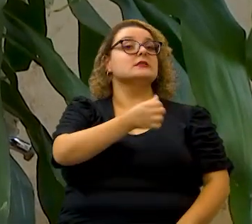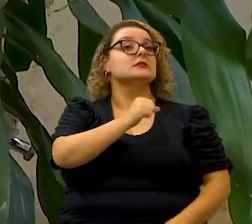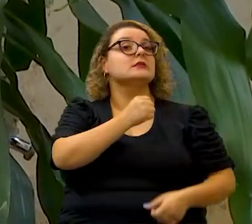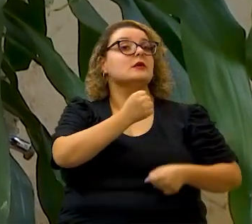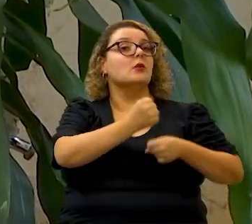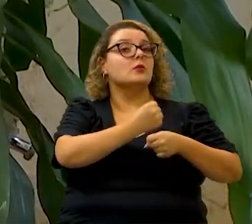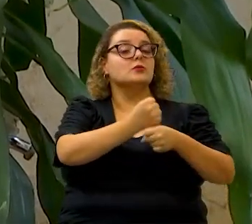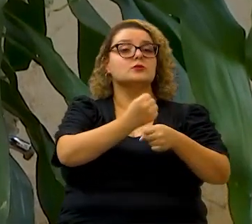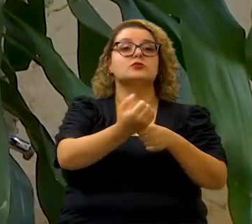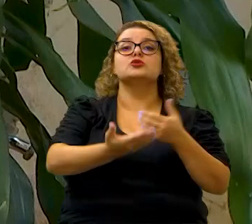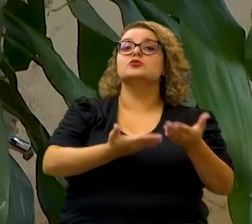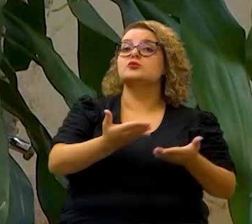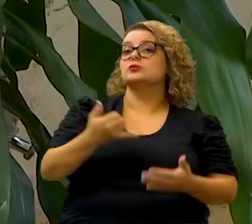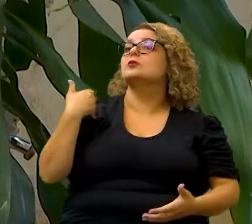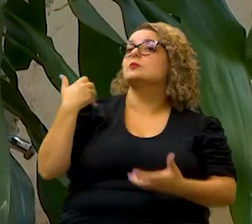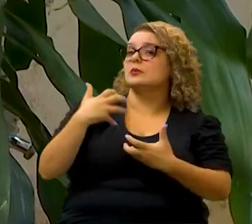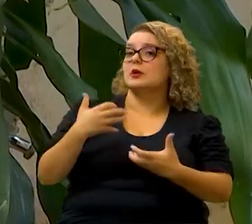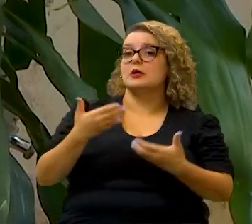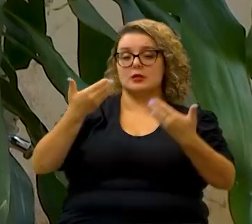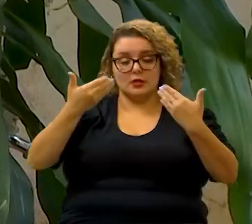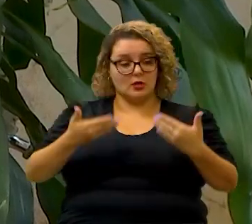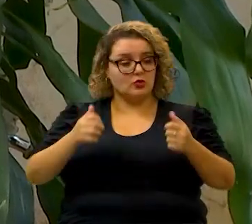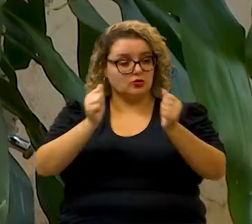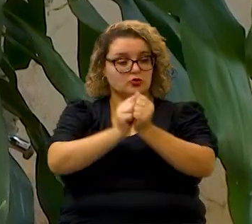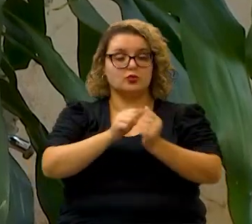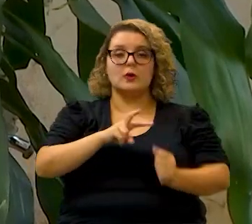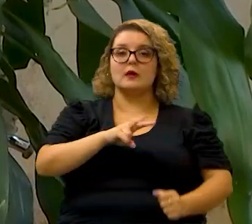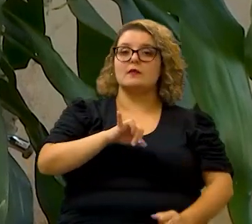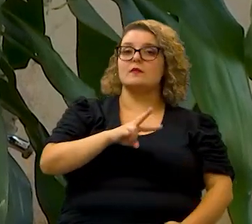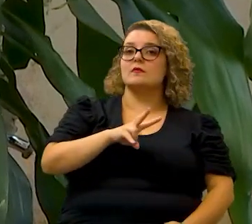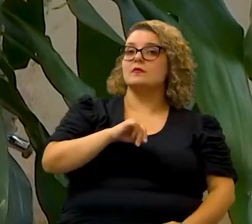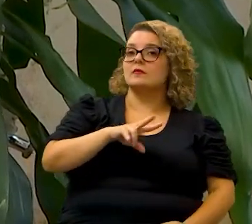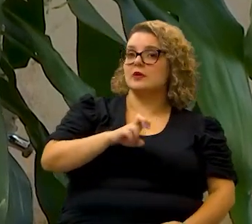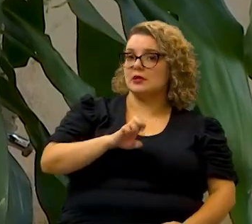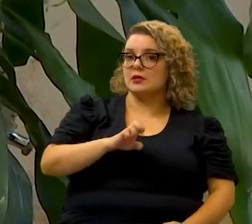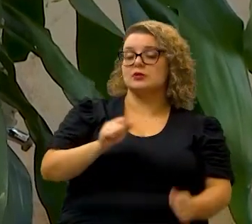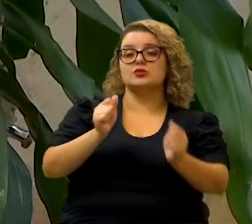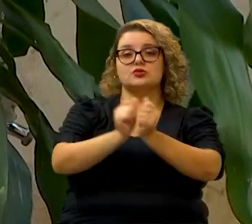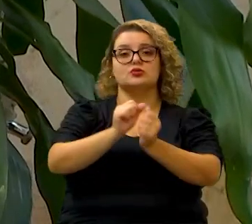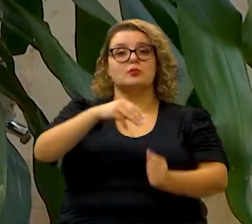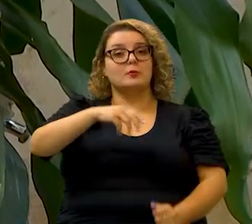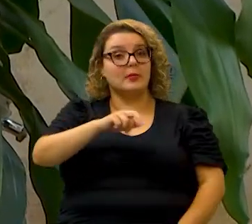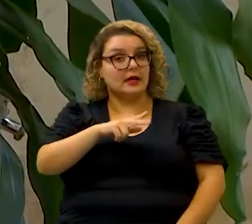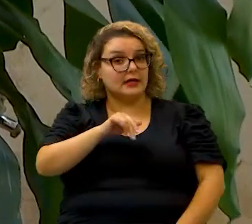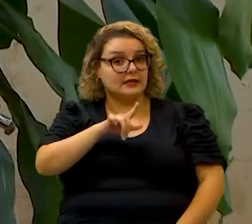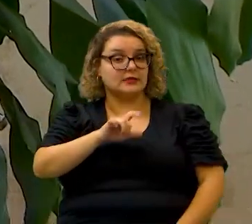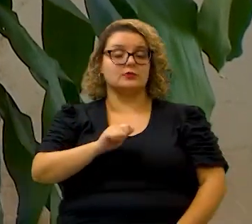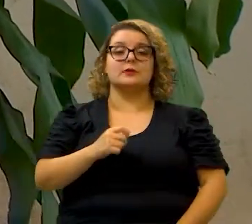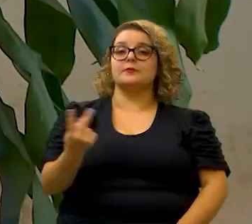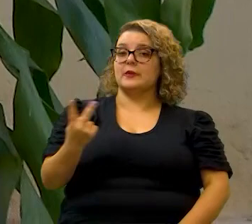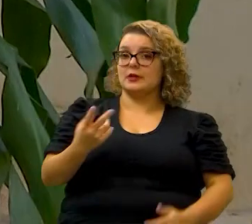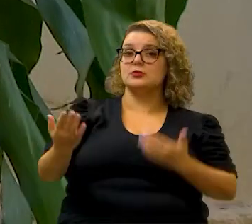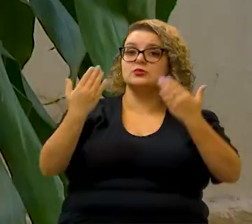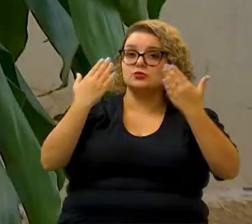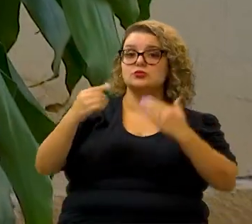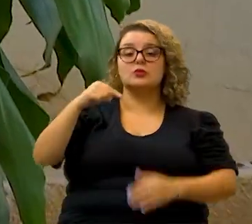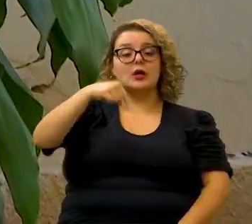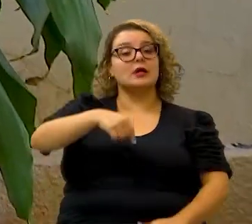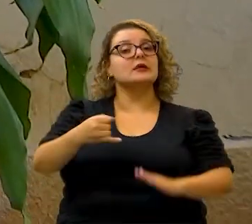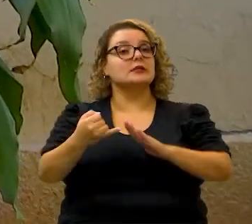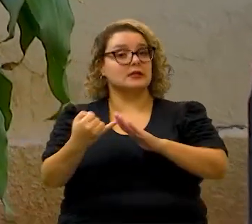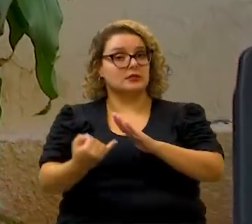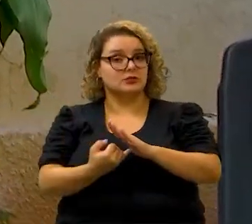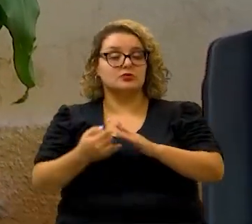anos de cuidado ao idoso. E eu estou aqui com a Viviane Rodrigues e com a Marilda Martins, que são psicólogas aqui